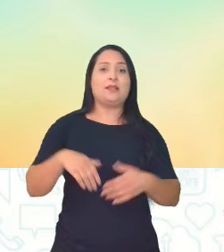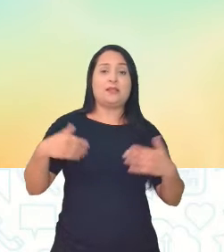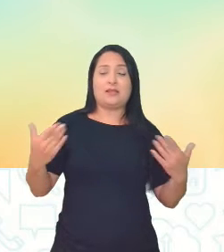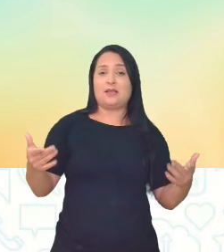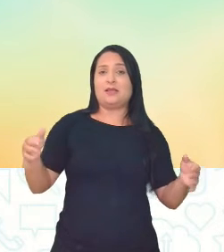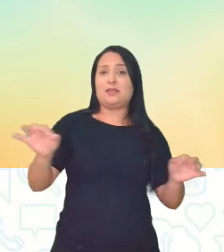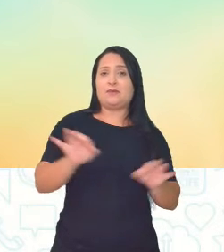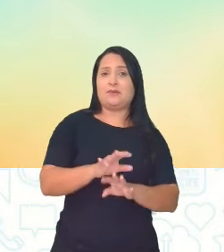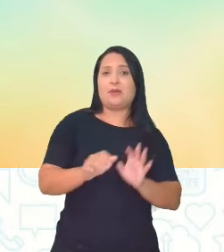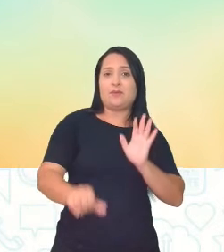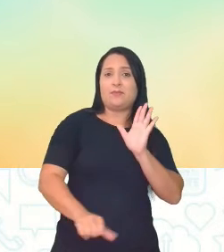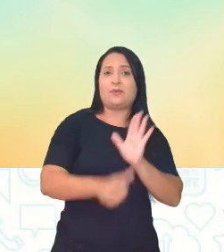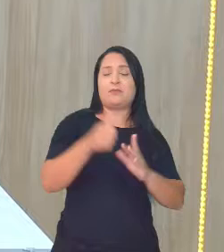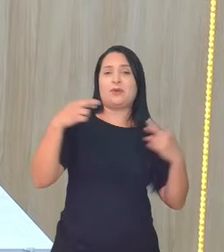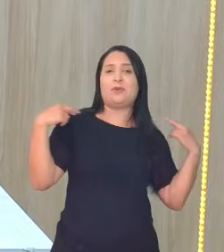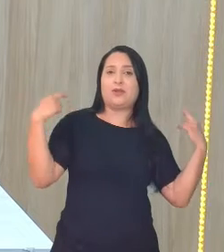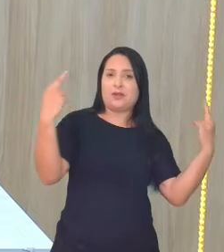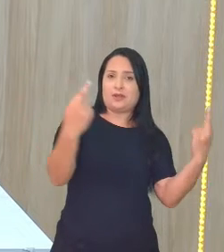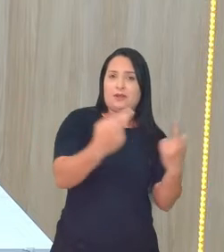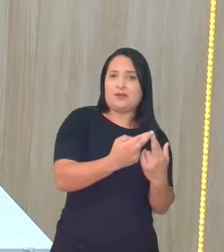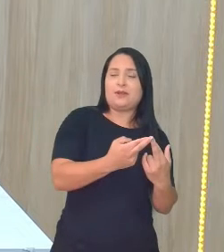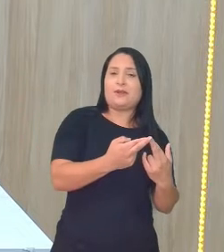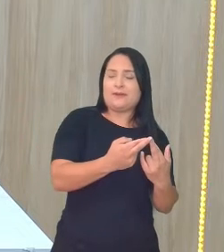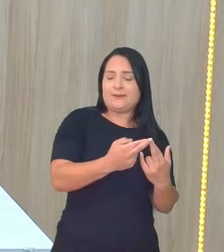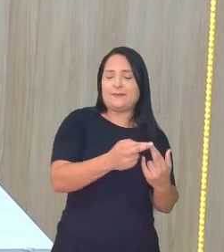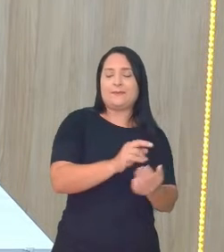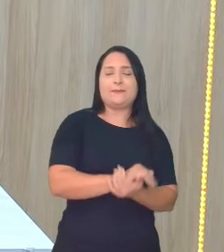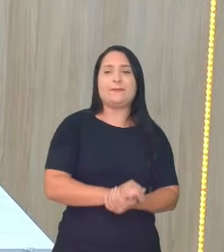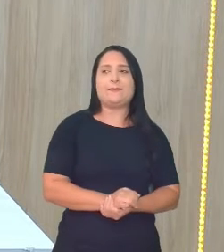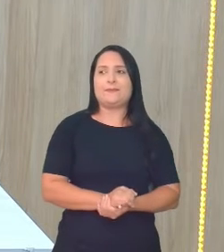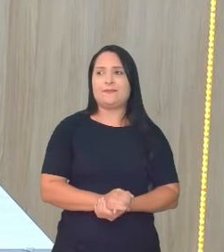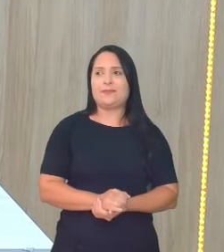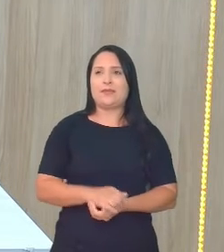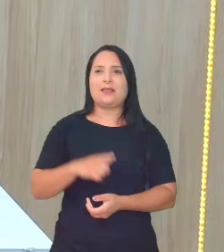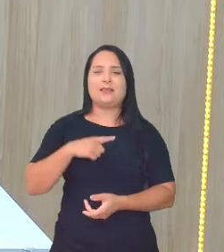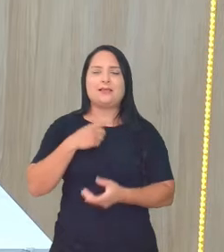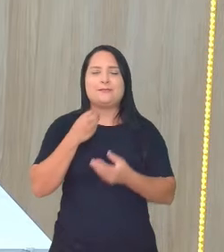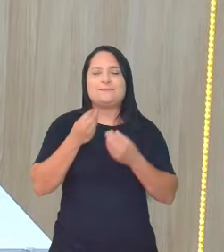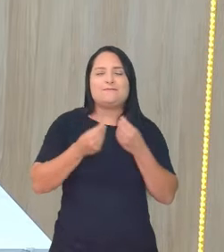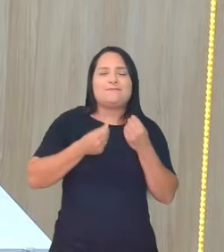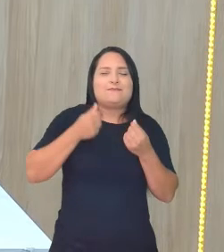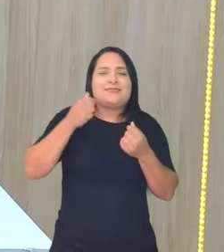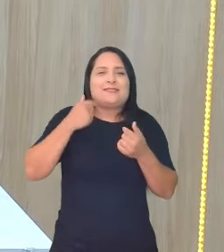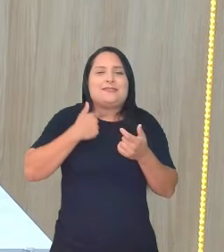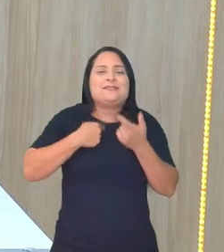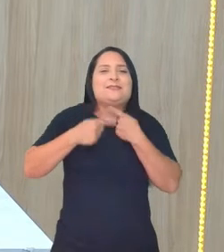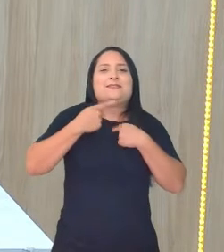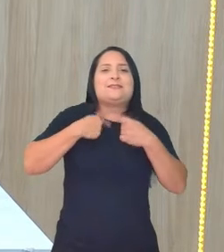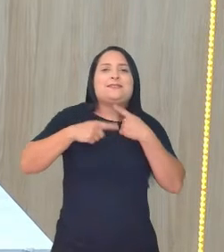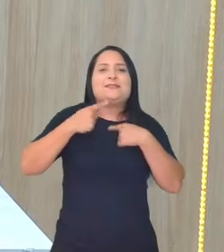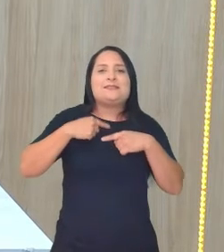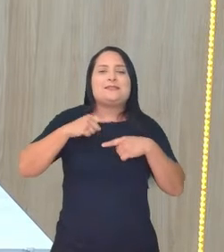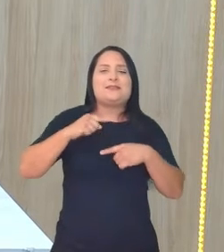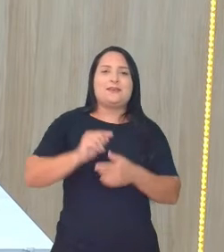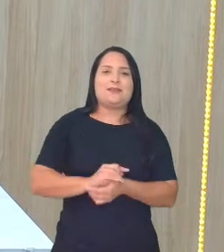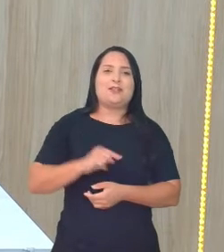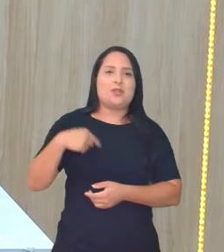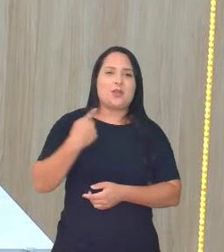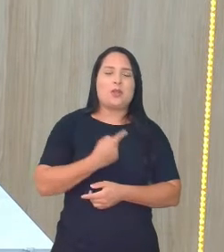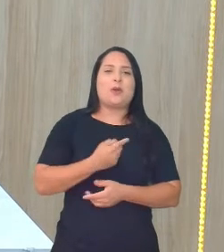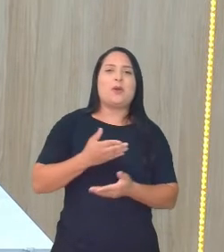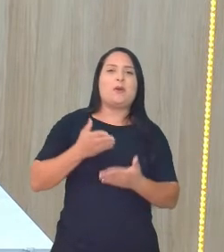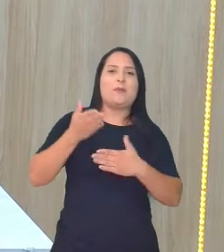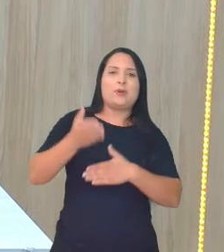terminava o primeiro reinado, gente. E aí vai ficar aquele gostinho de quero mais, porque a gente vai entrar depois num